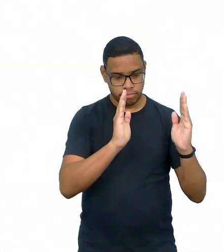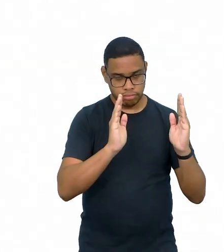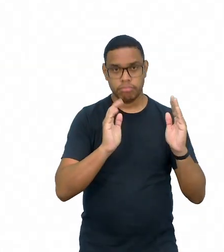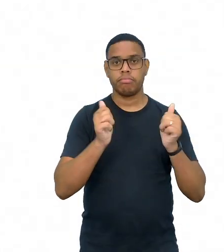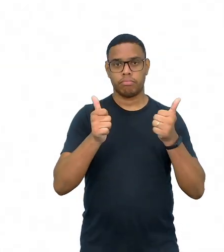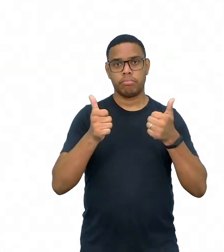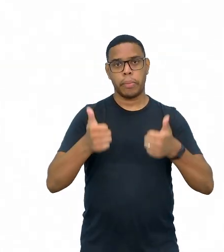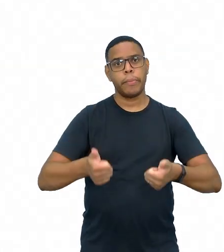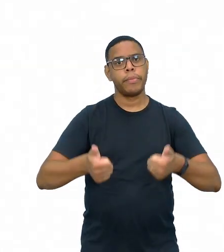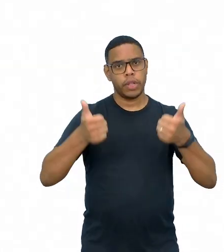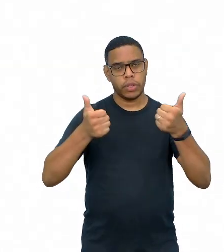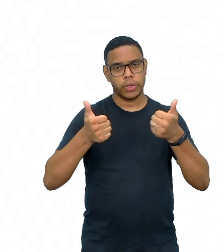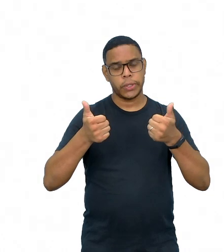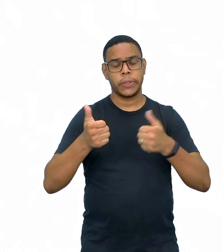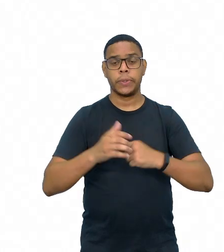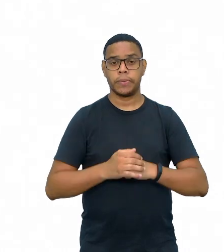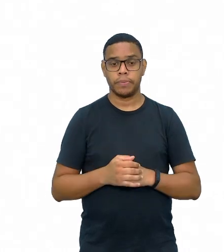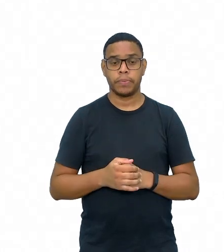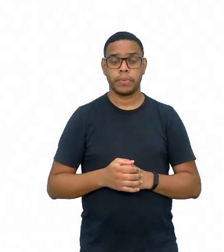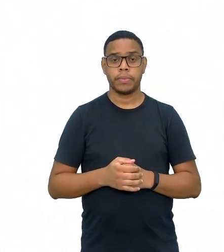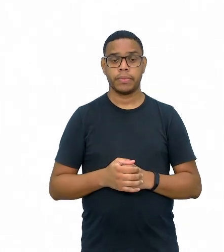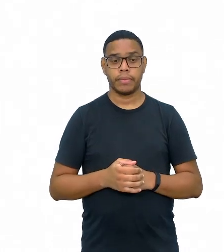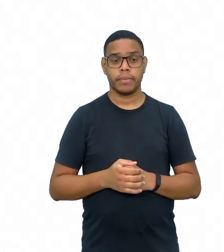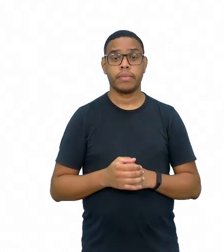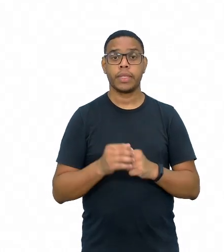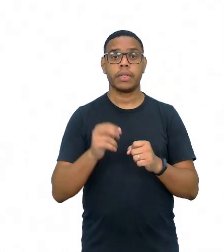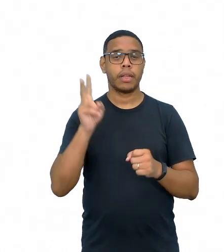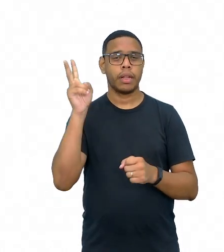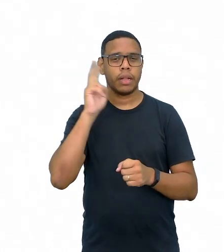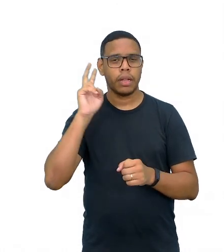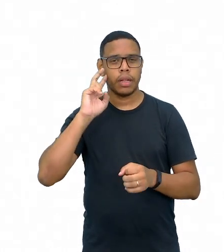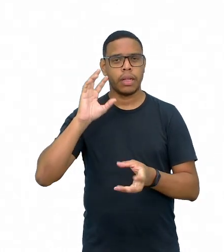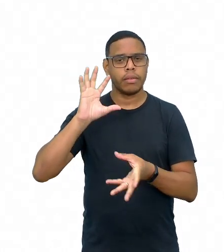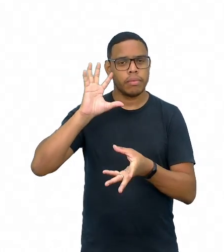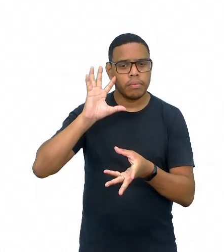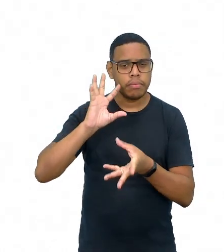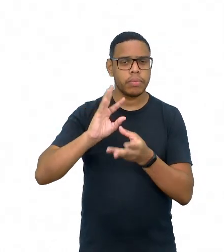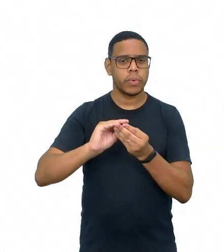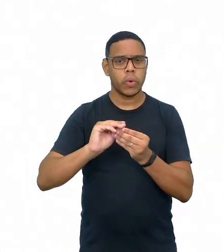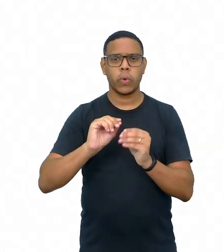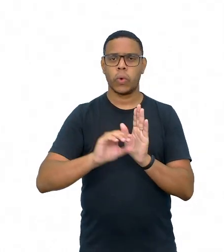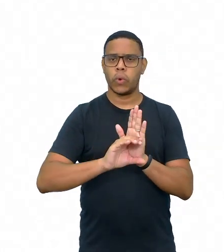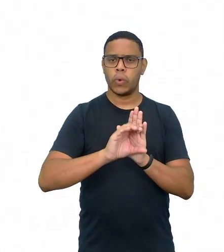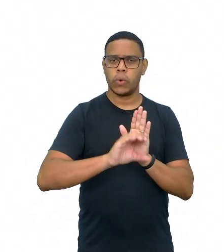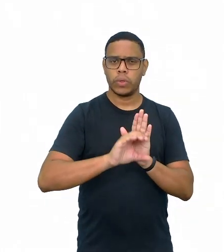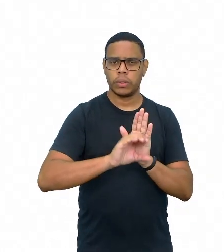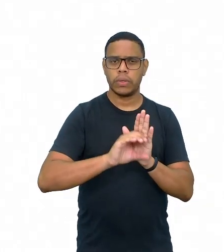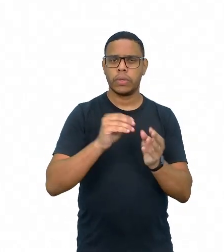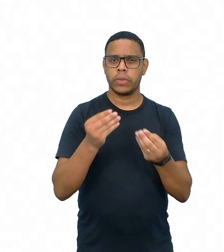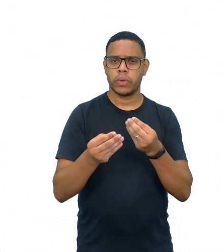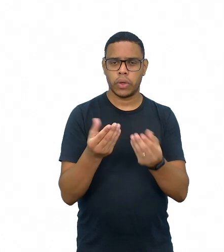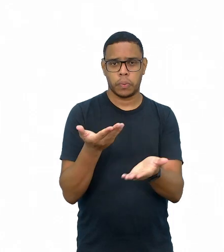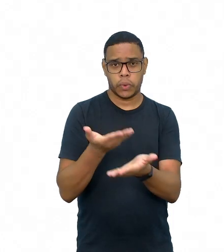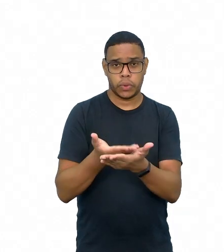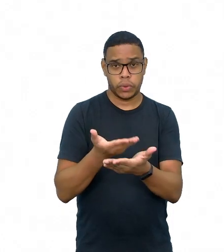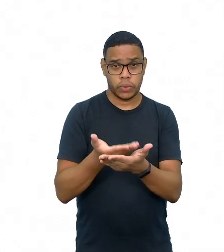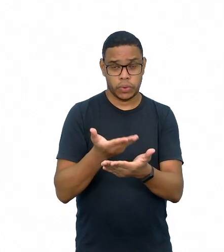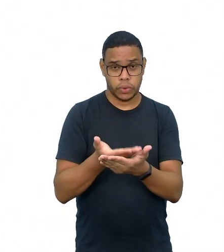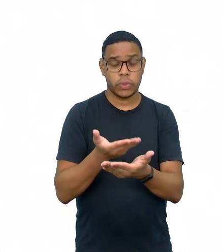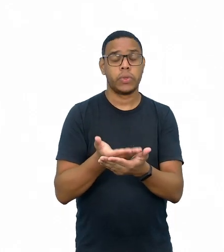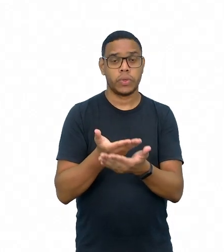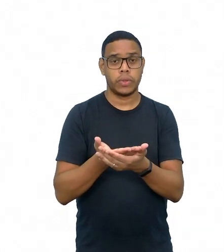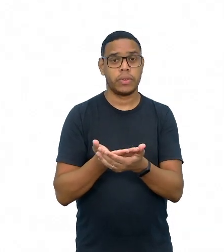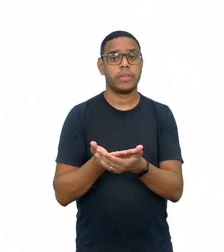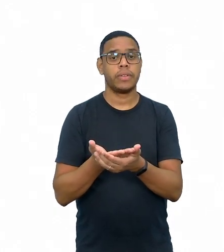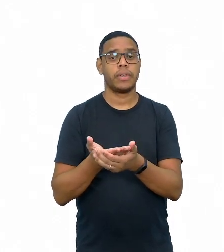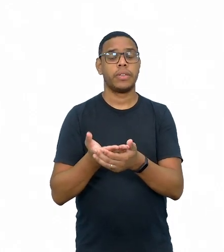bom? Nós vamos retomar brevemente as principais ideias e conceitos estudados na formação de